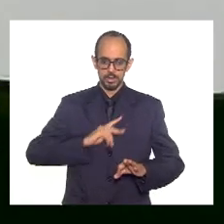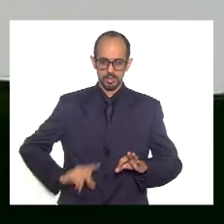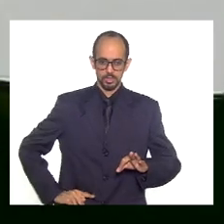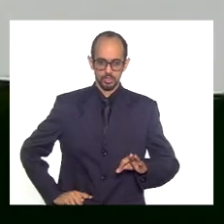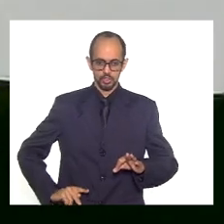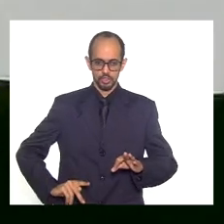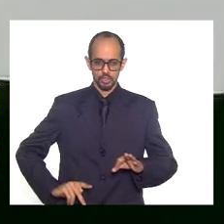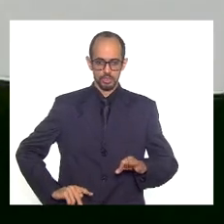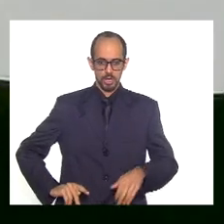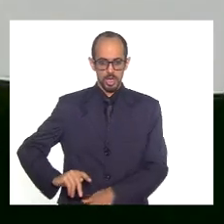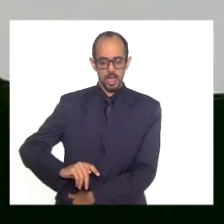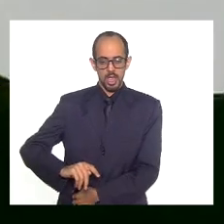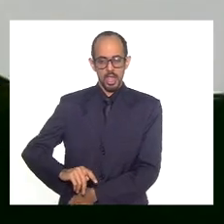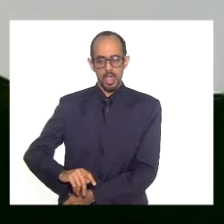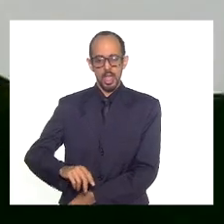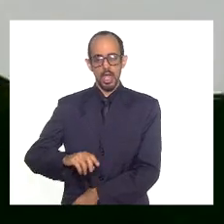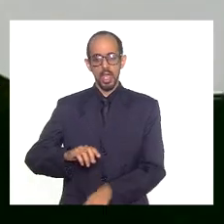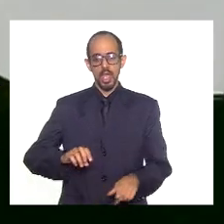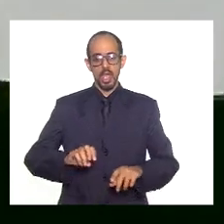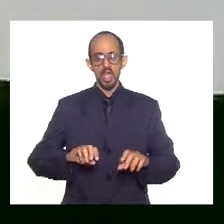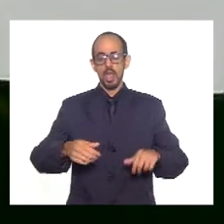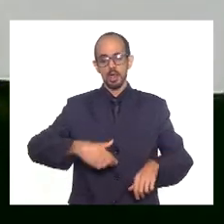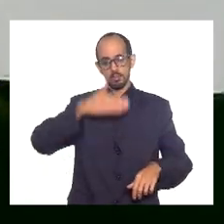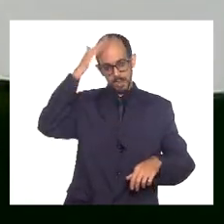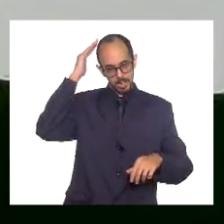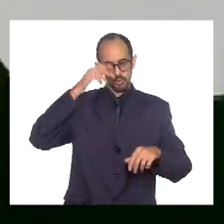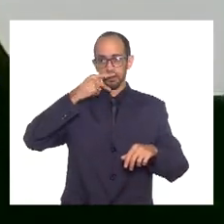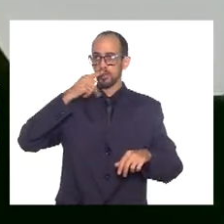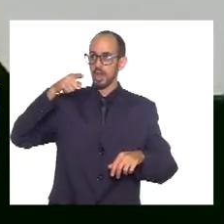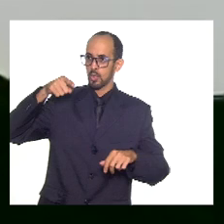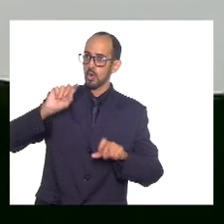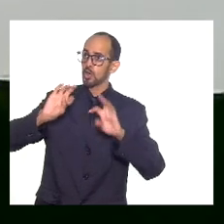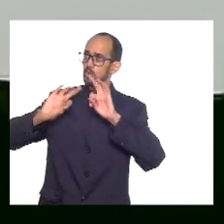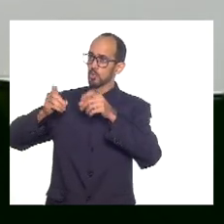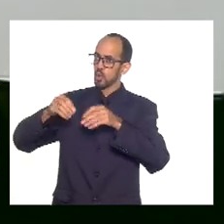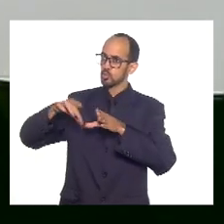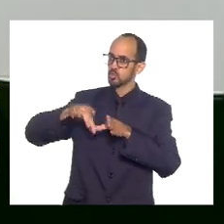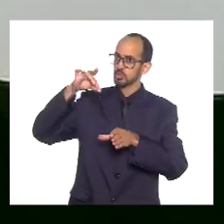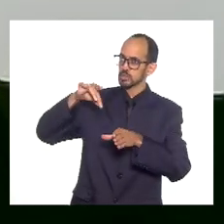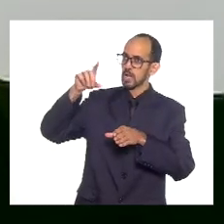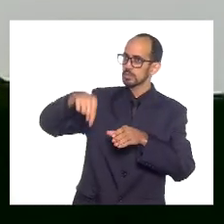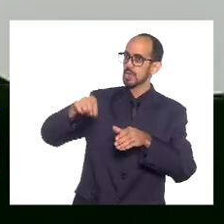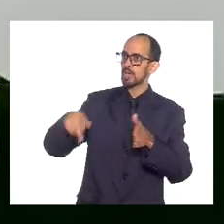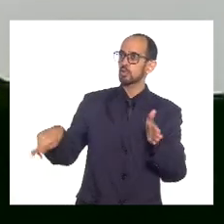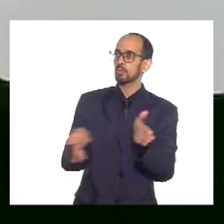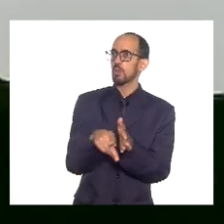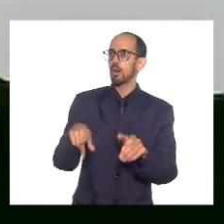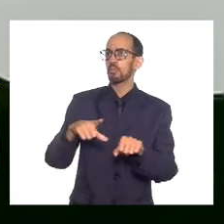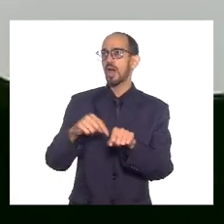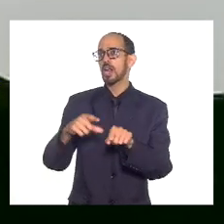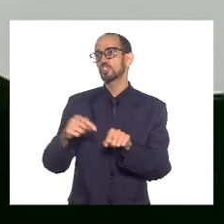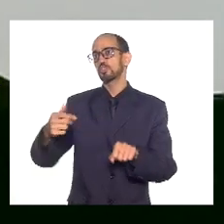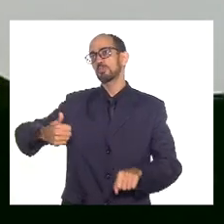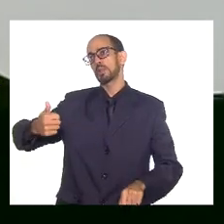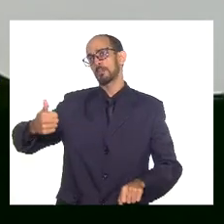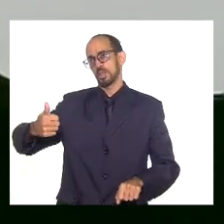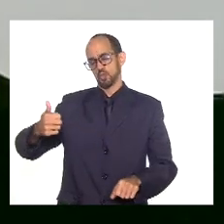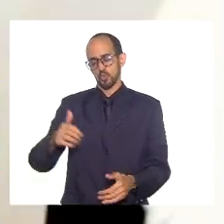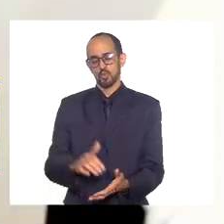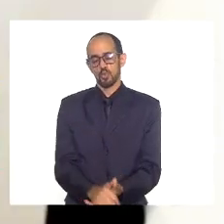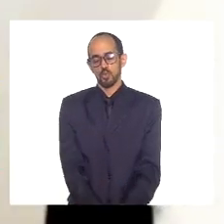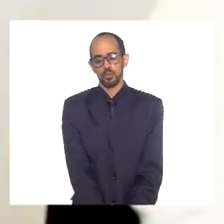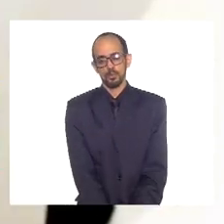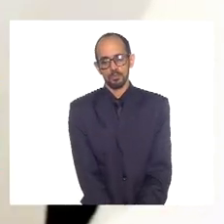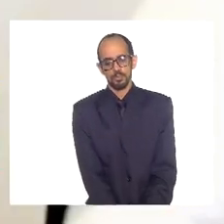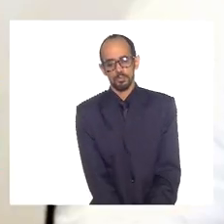que todos eles se referem ao artigo 1º, ao mesmo, os destaques ao mesmo artigo. Certo. Só para deixar...